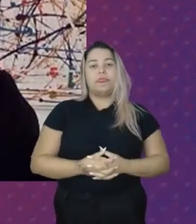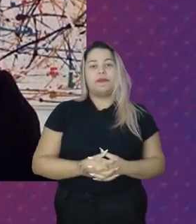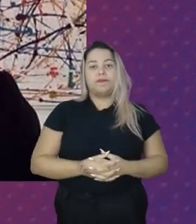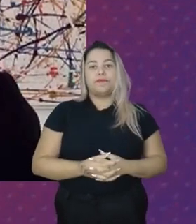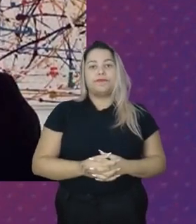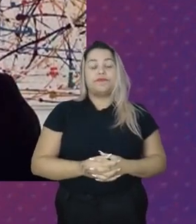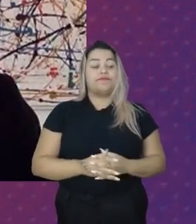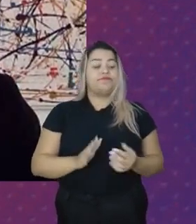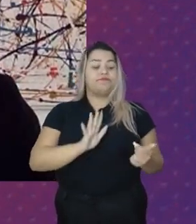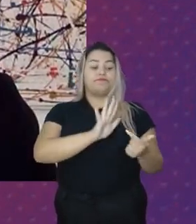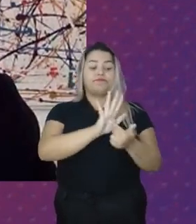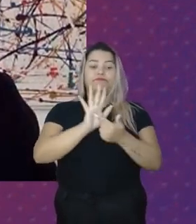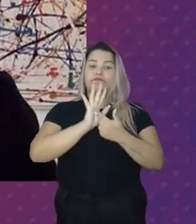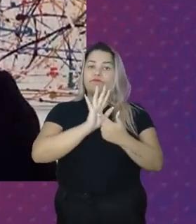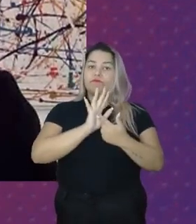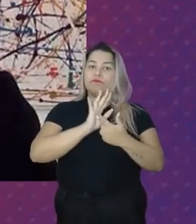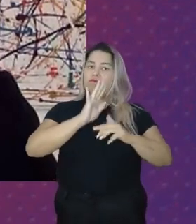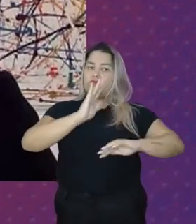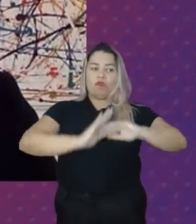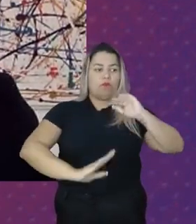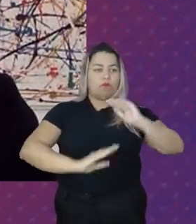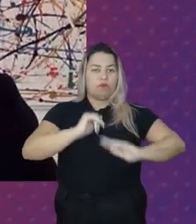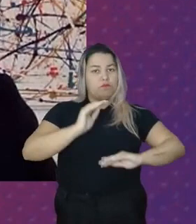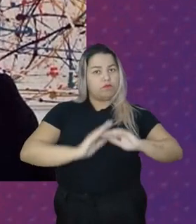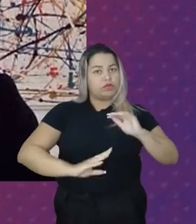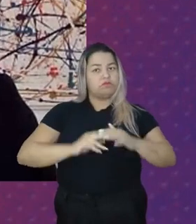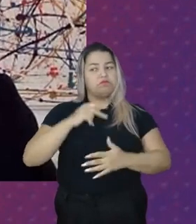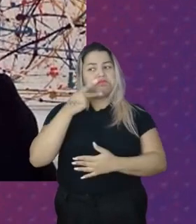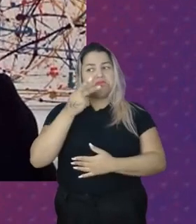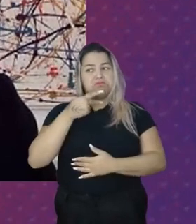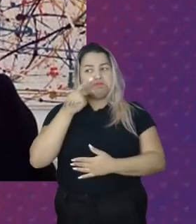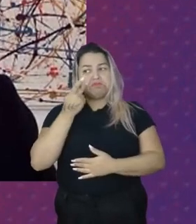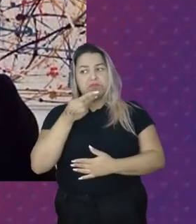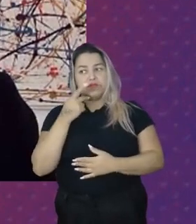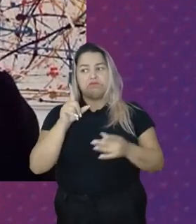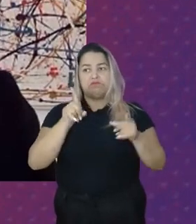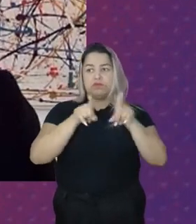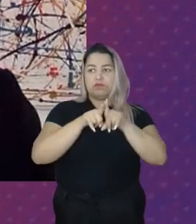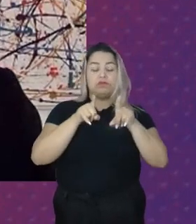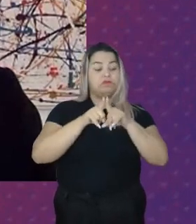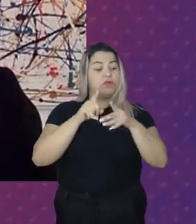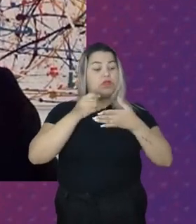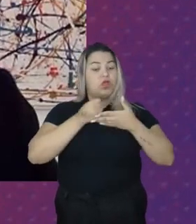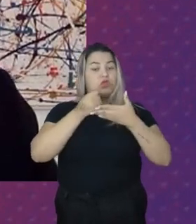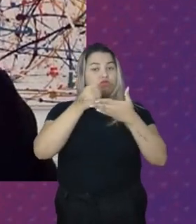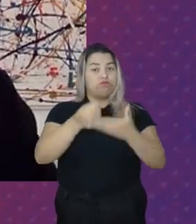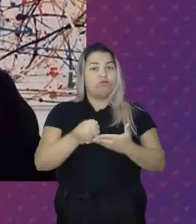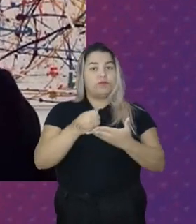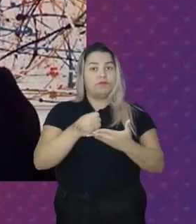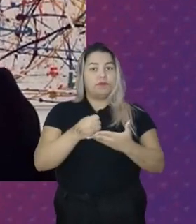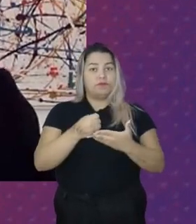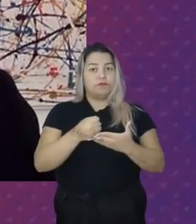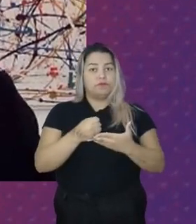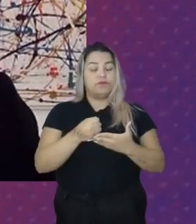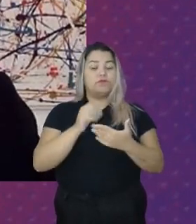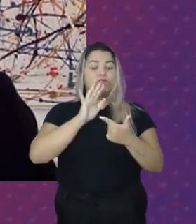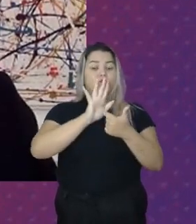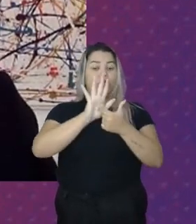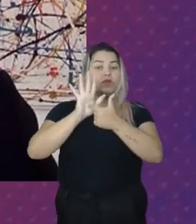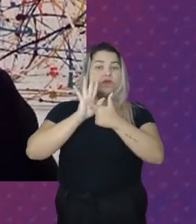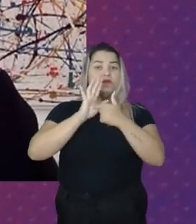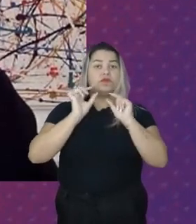se manifesta em muitas das suas falas, em muitas das suas contribuições,